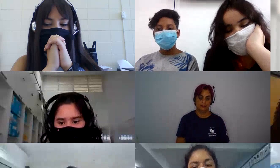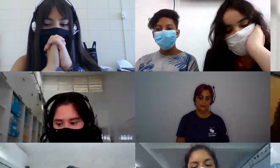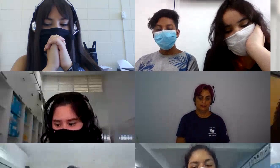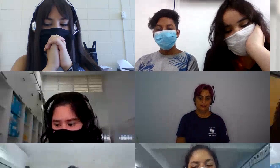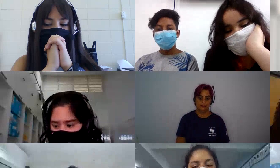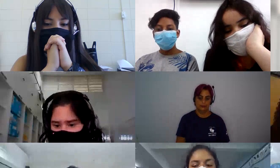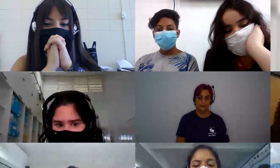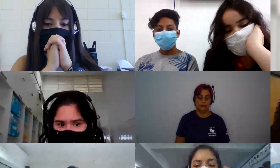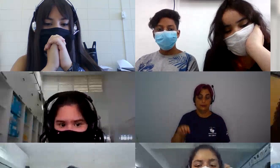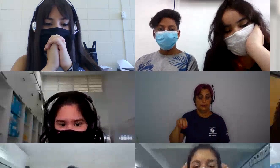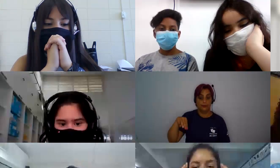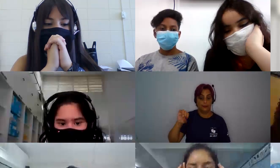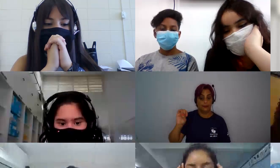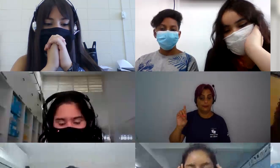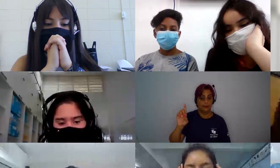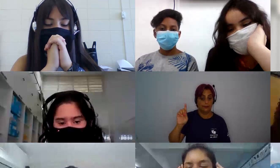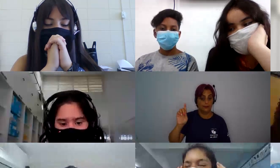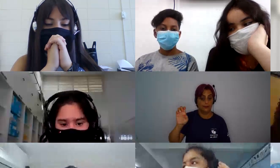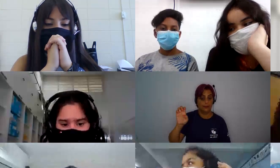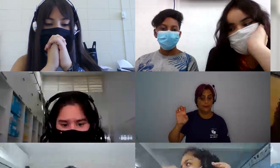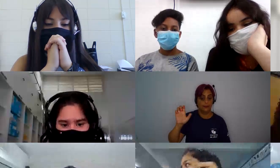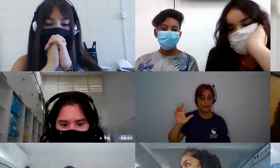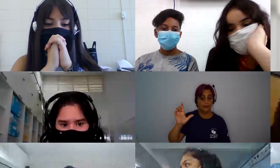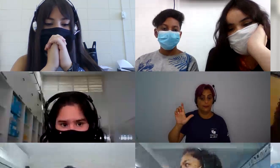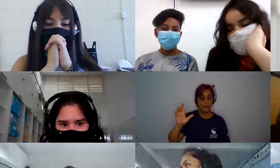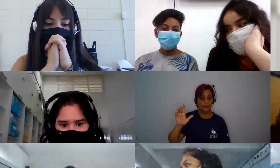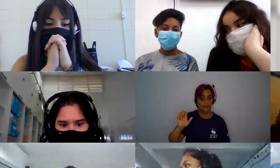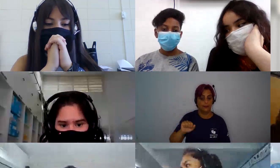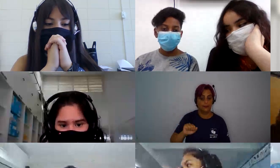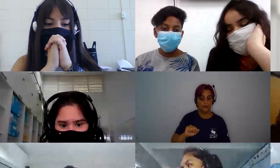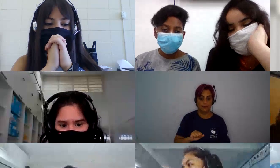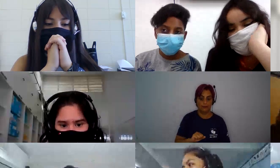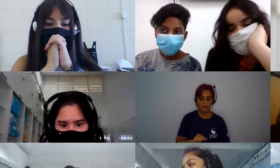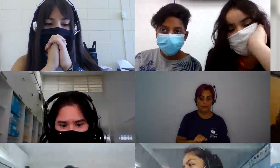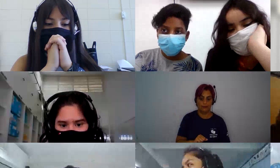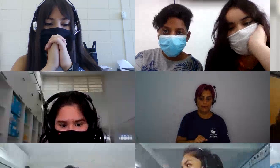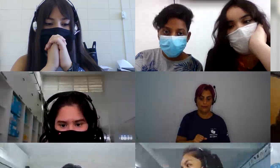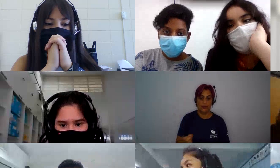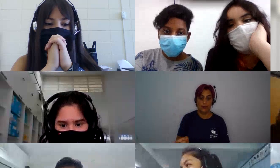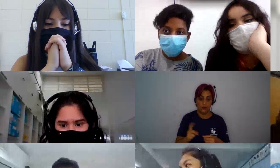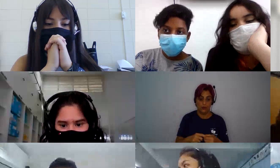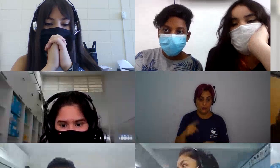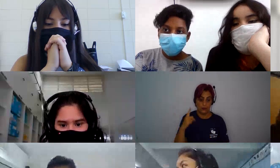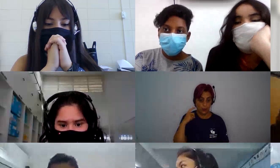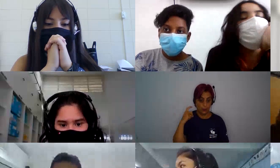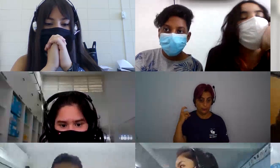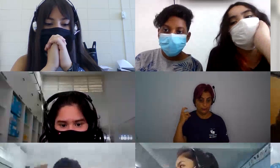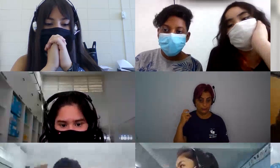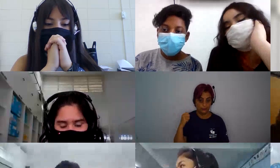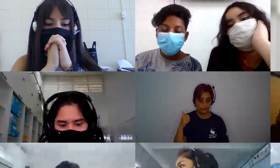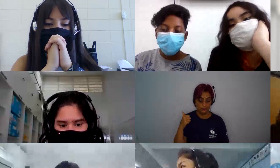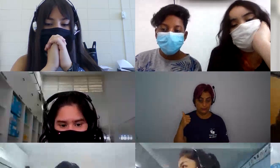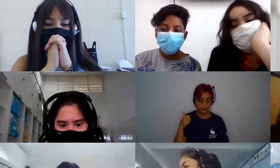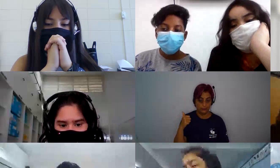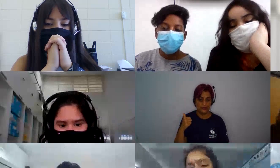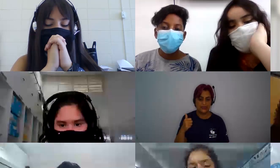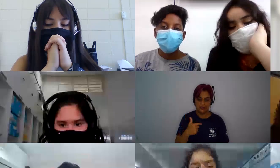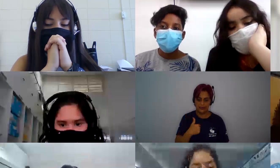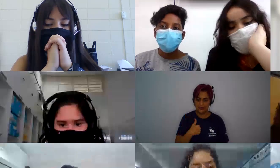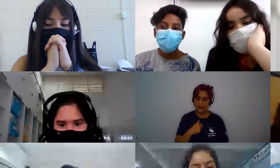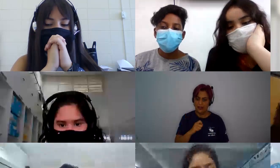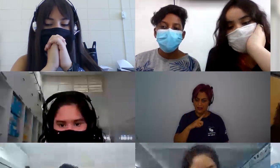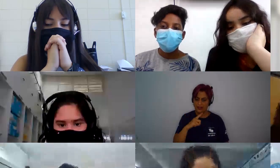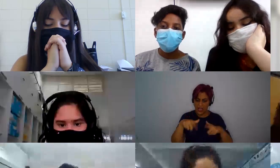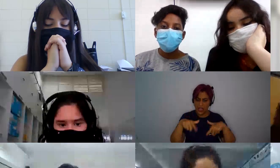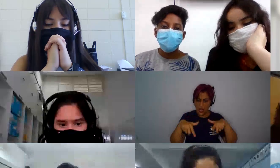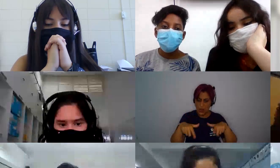Vou pegar o Miguel. Miguelzinho. Você, já voltou o teu som aí, Miguel? Tem espaço que escuta você, Miguel, de